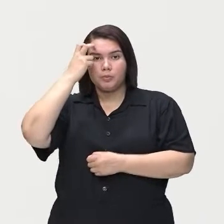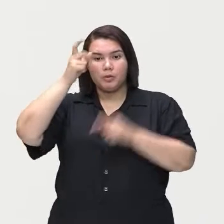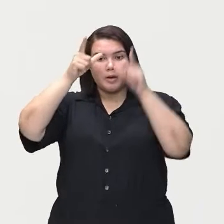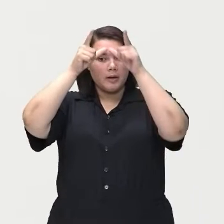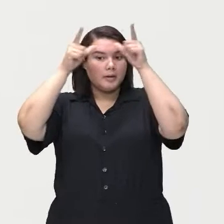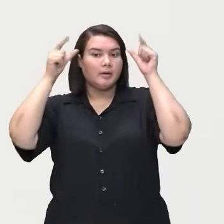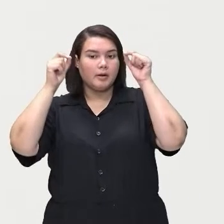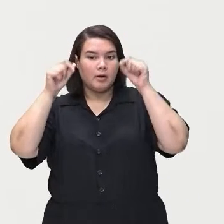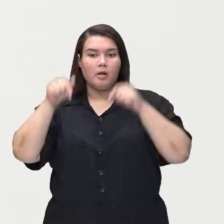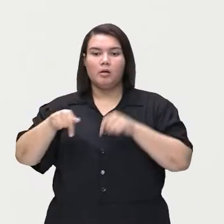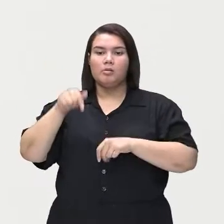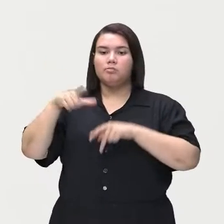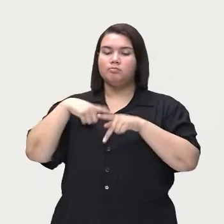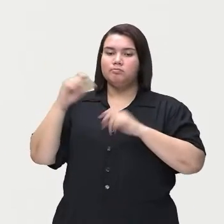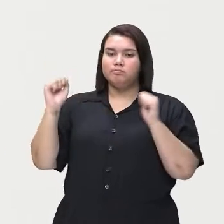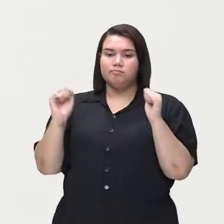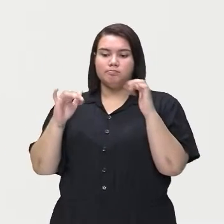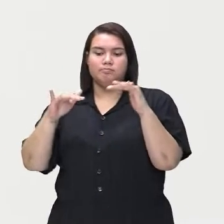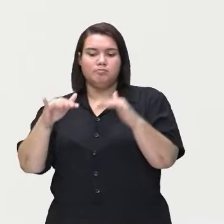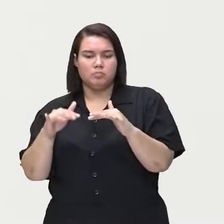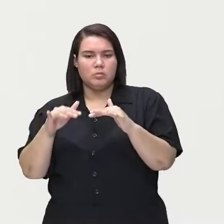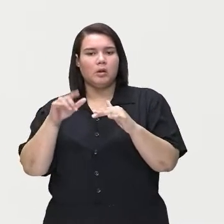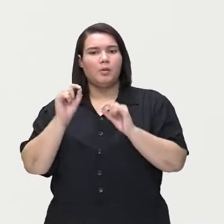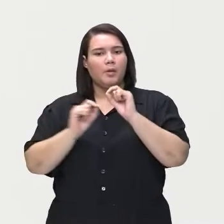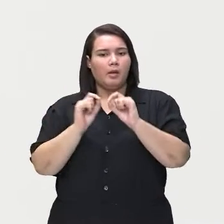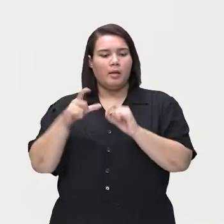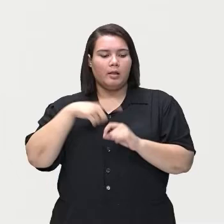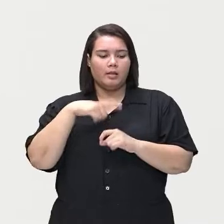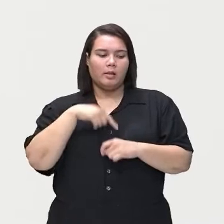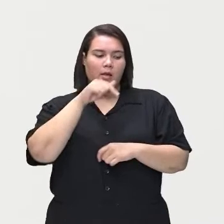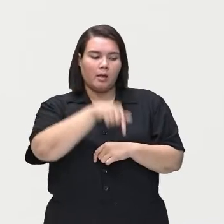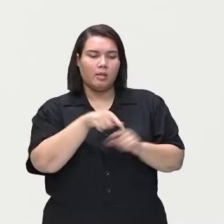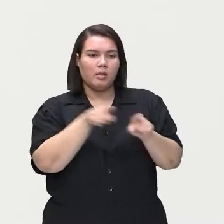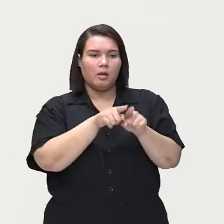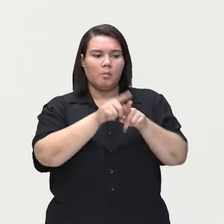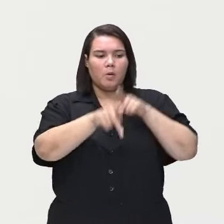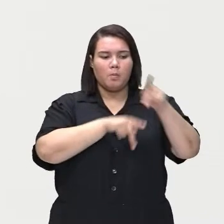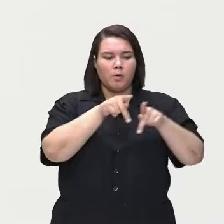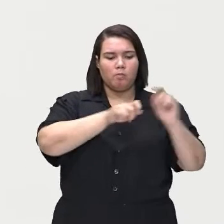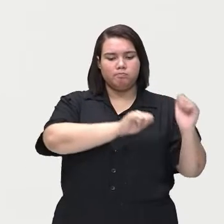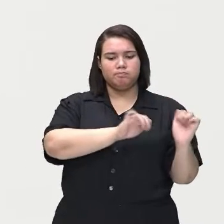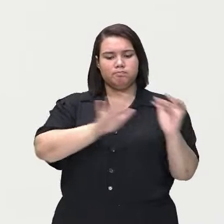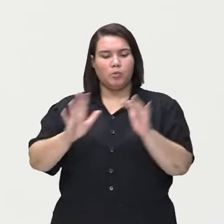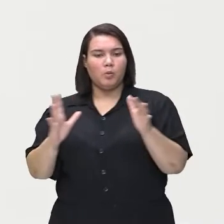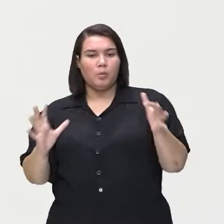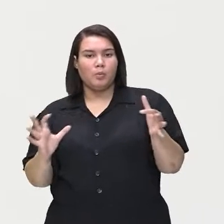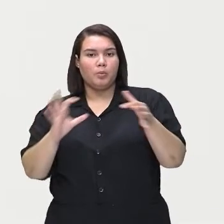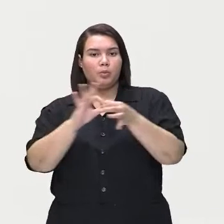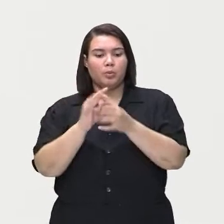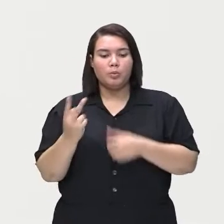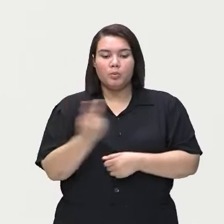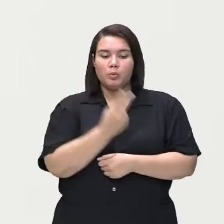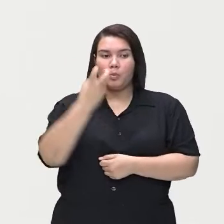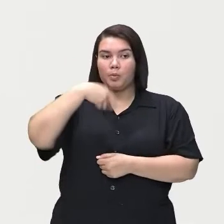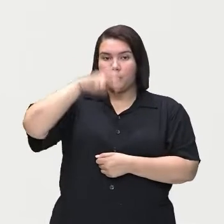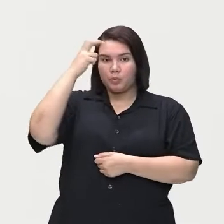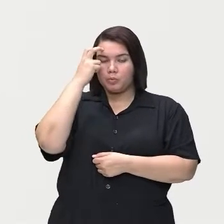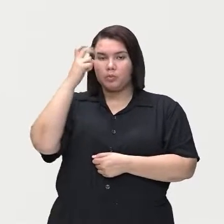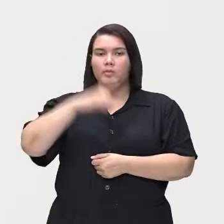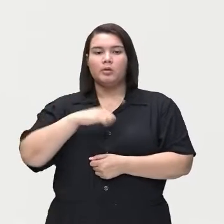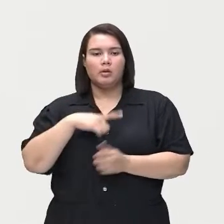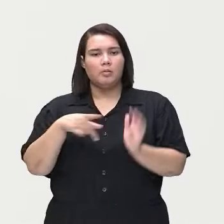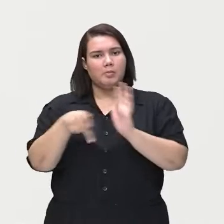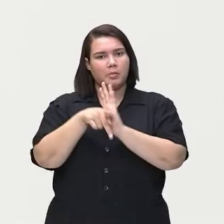gregos vão ser dominados pelos romanos, e vamos ver ali a junção dessas duas culturas, dos valores